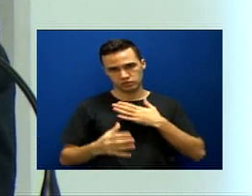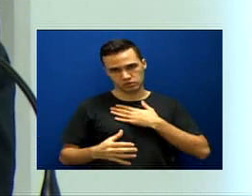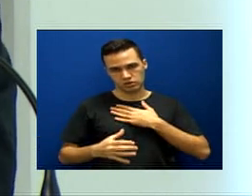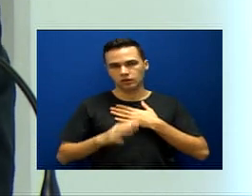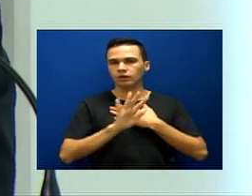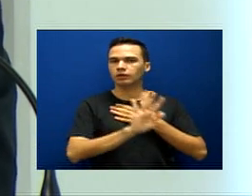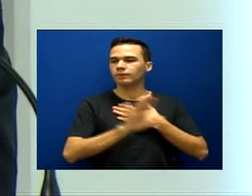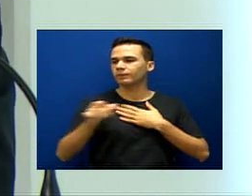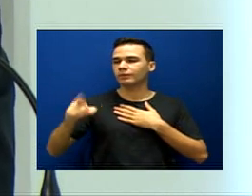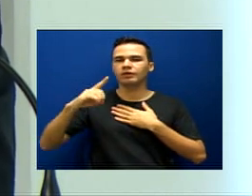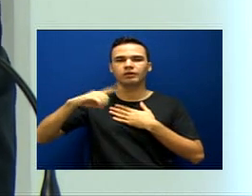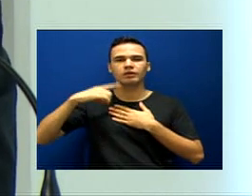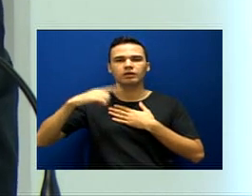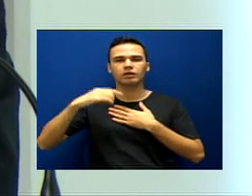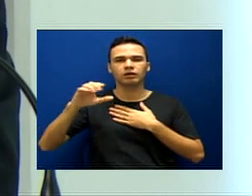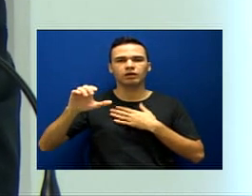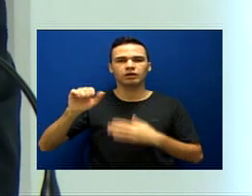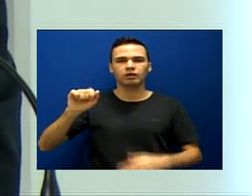deixei